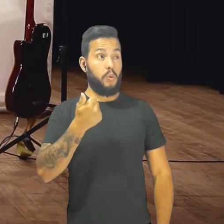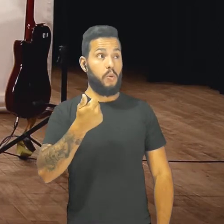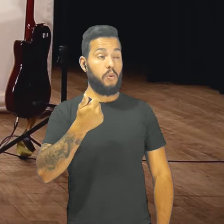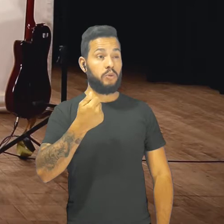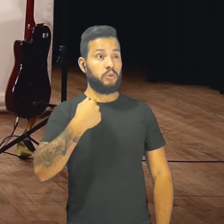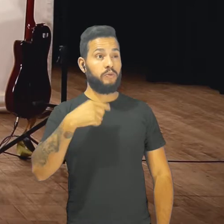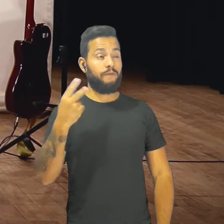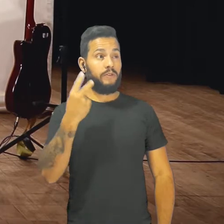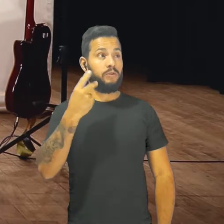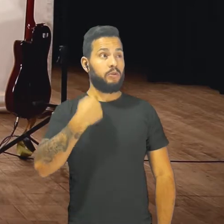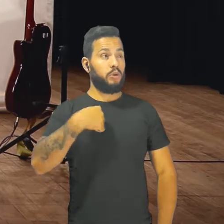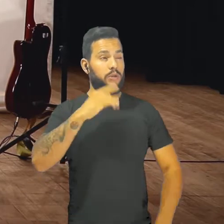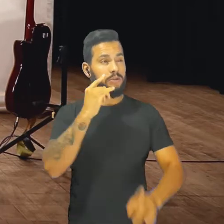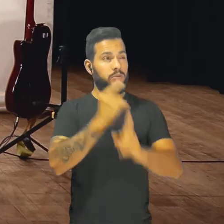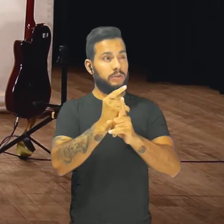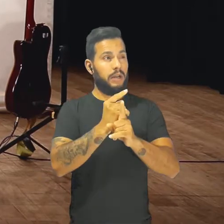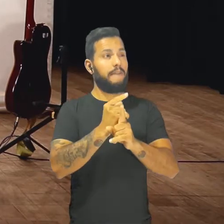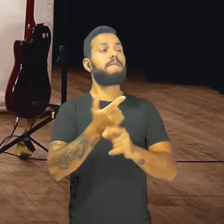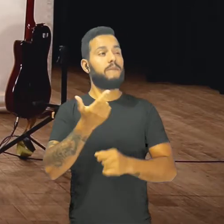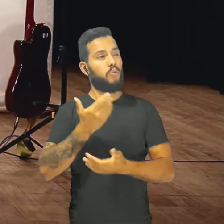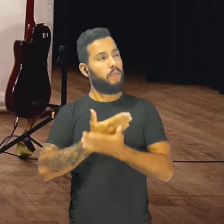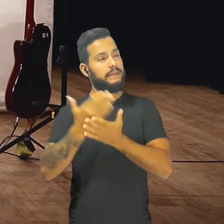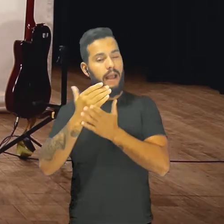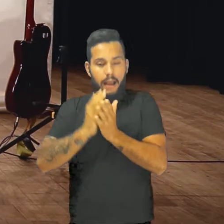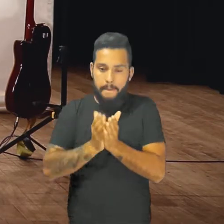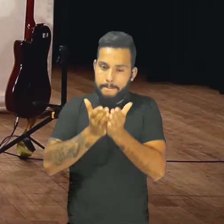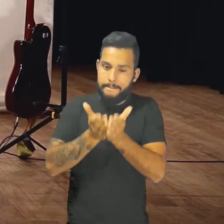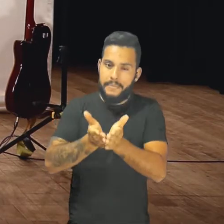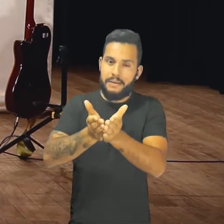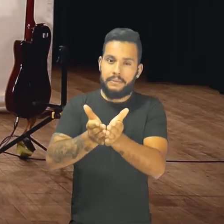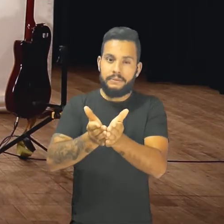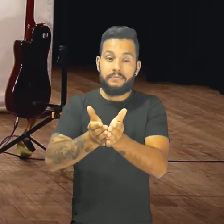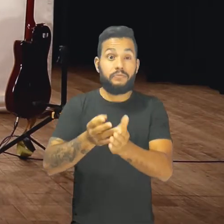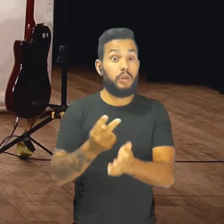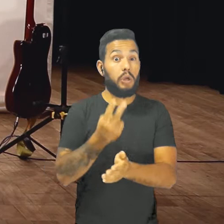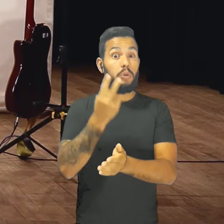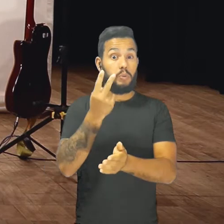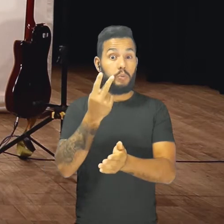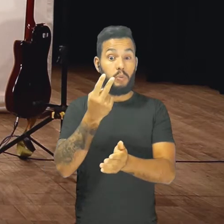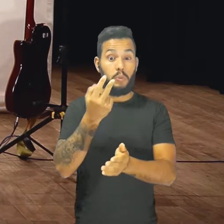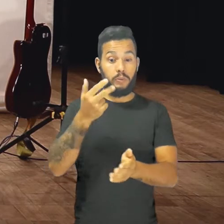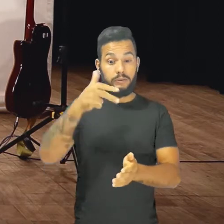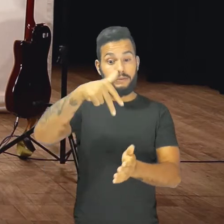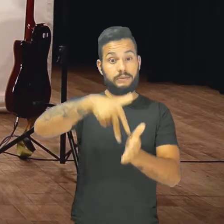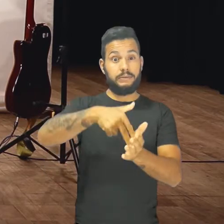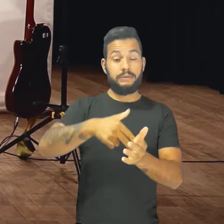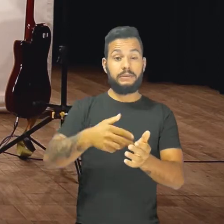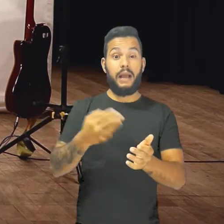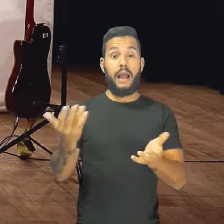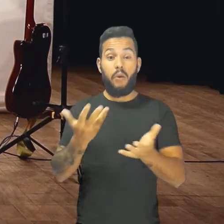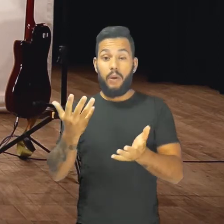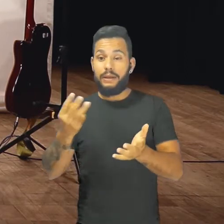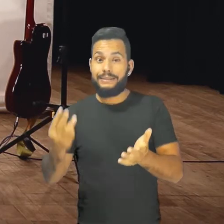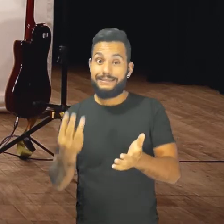encontrar, voltemos, ora pois, a navegar. Eram dois tripulantes, agora são três. E o